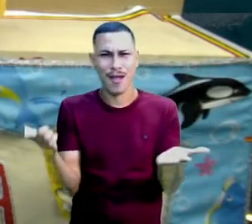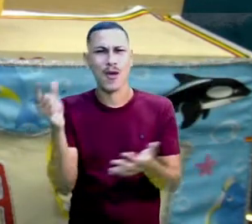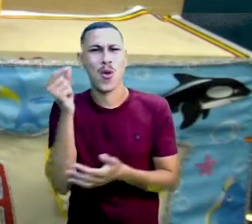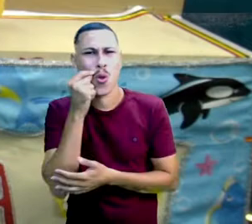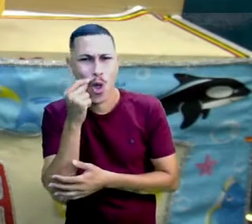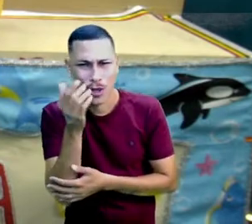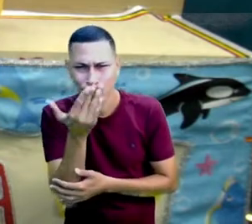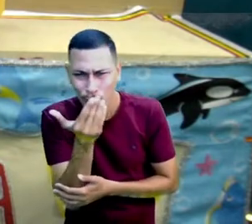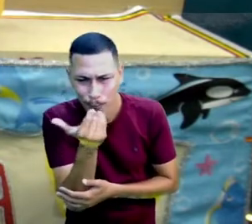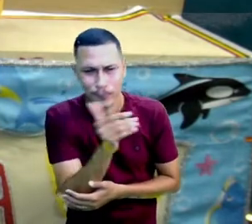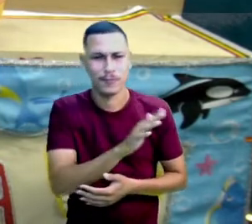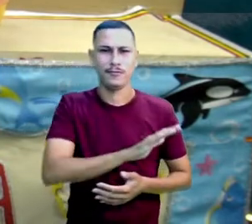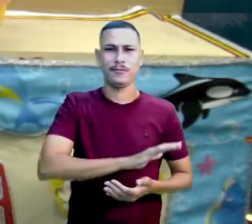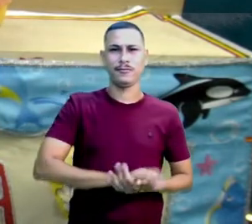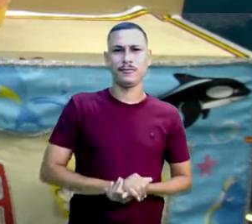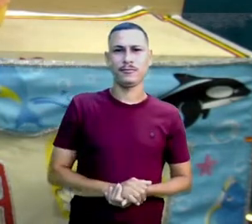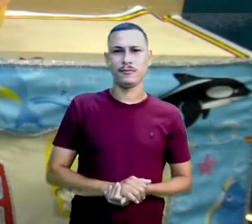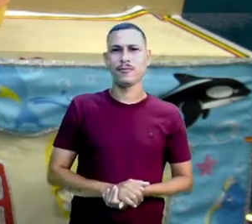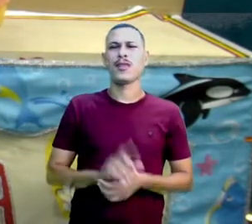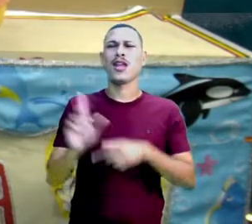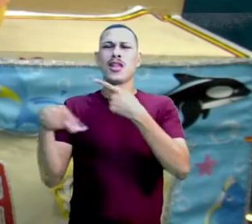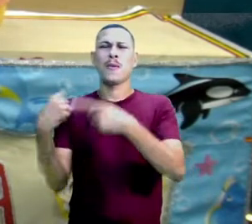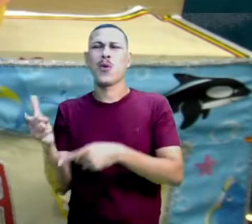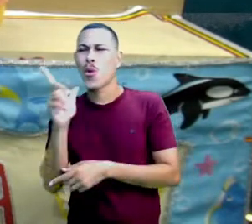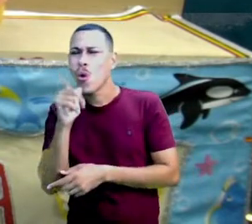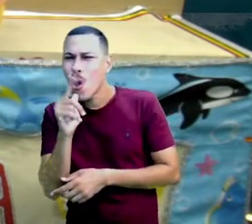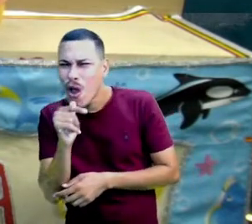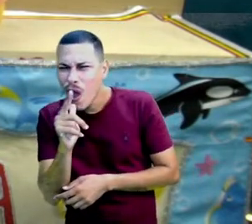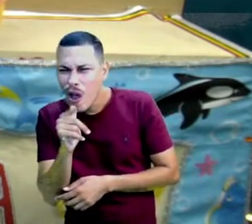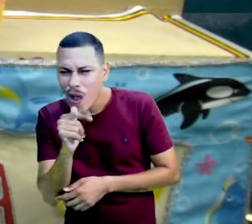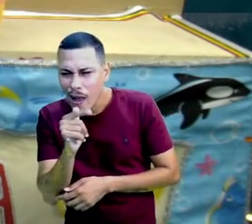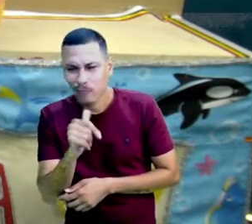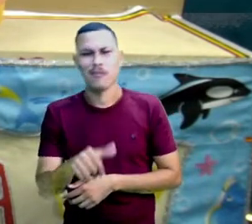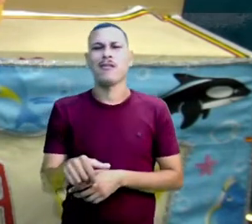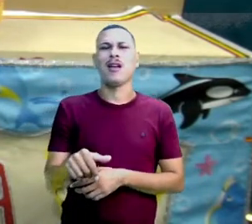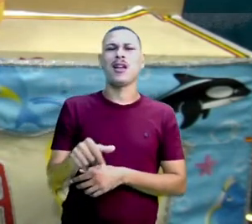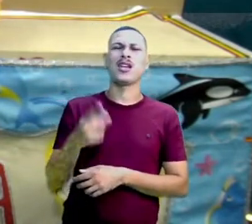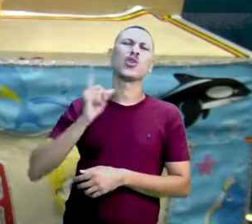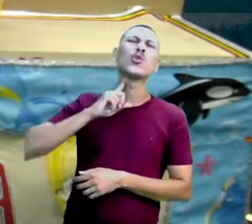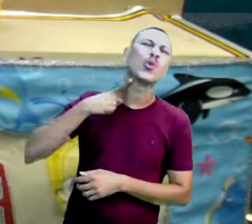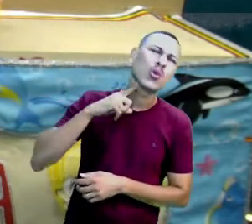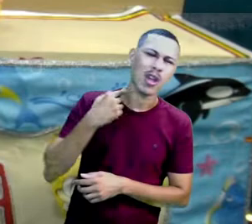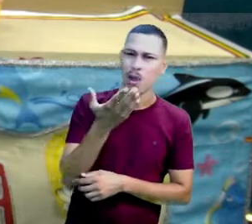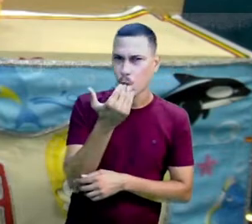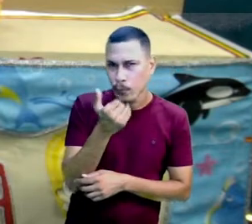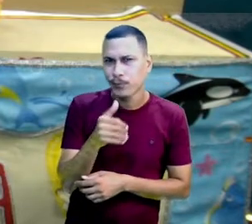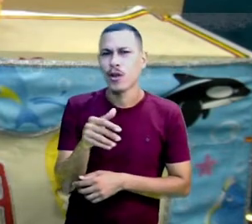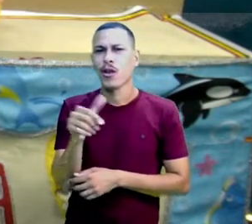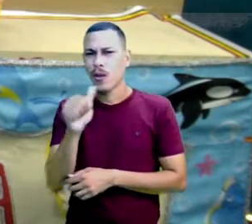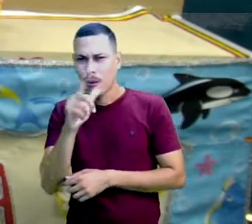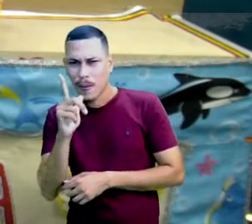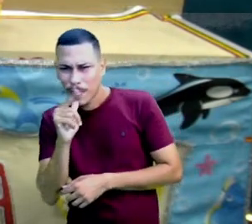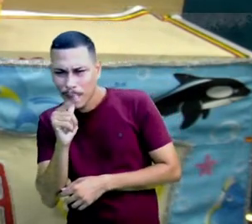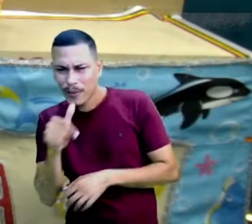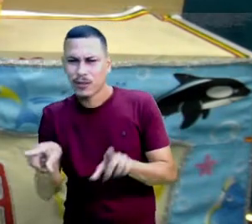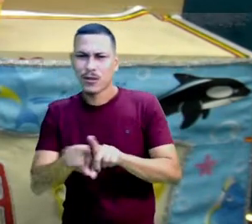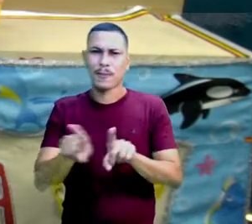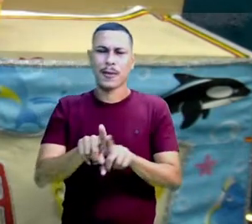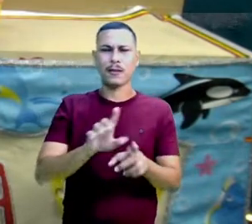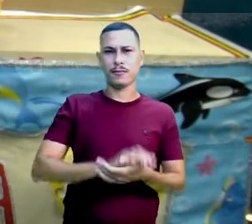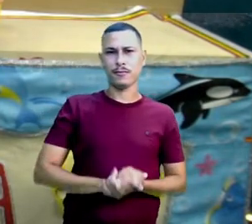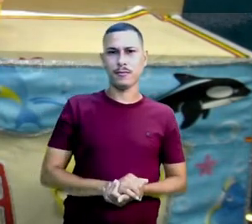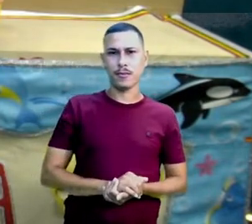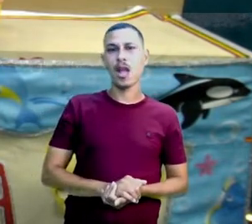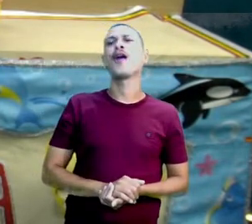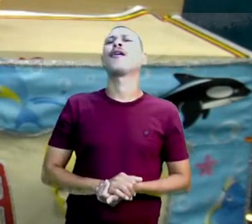Eita! Comeu, comeu, comeu, bebeu água do esgoto. E foi falar com seus amigos. Lembra que ele